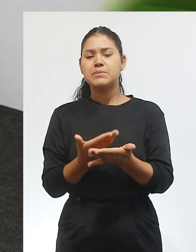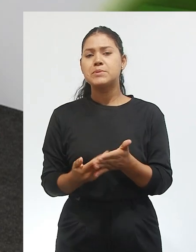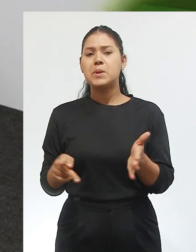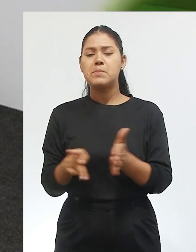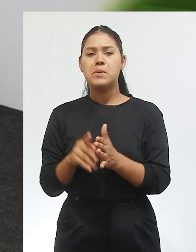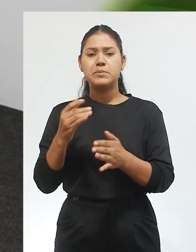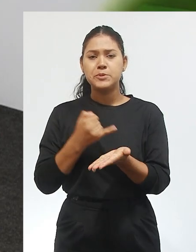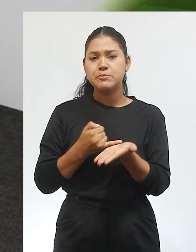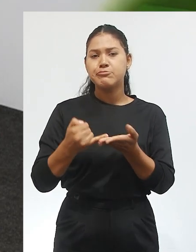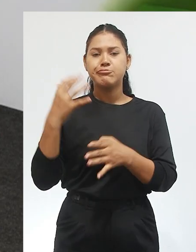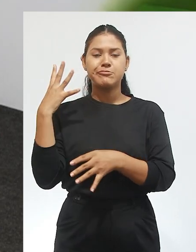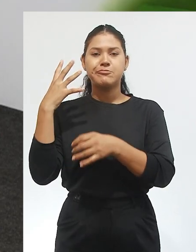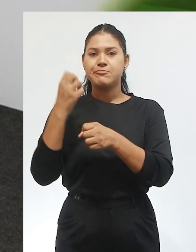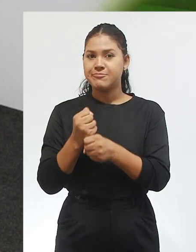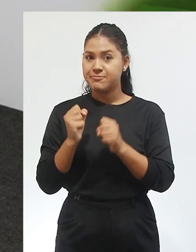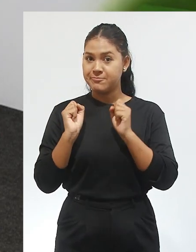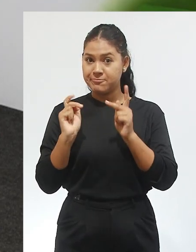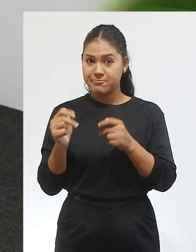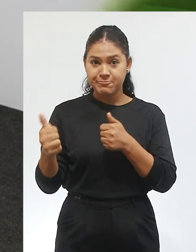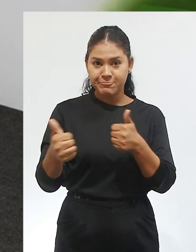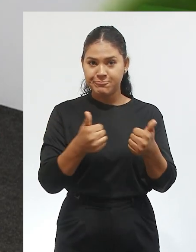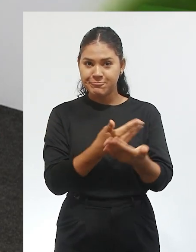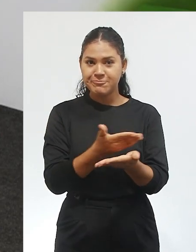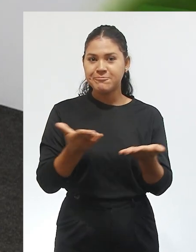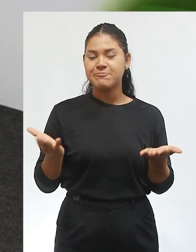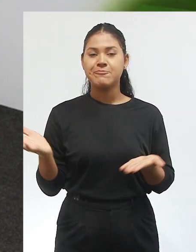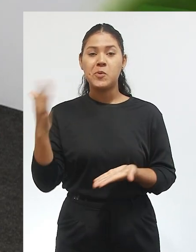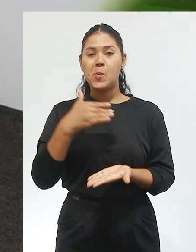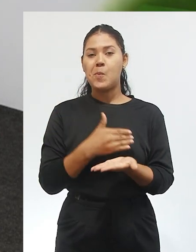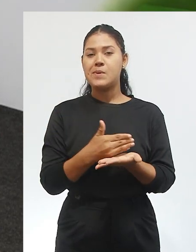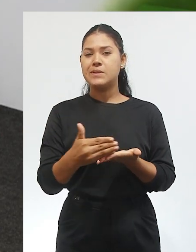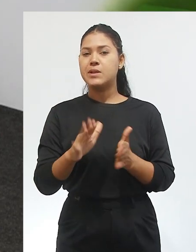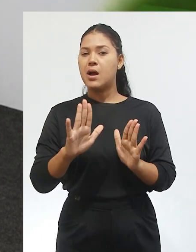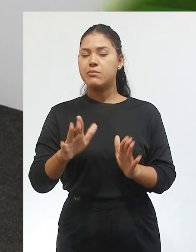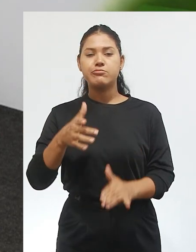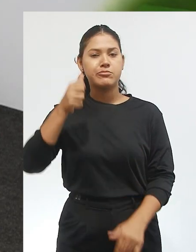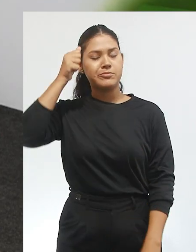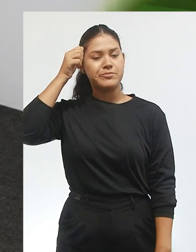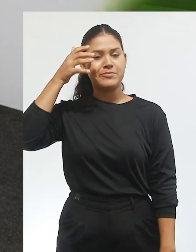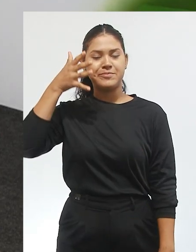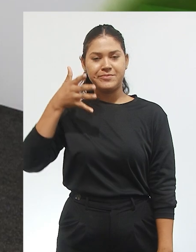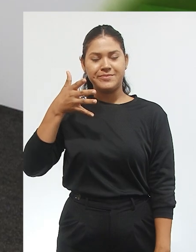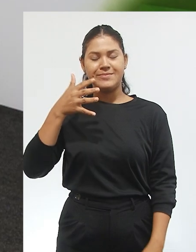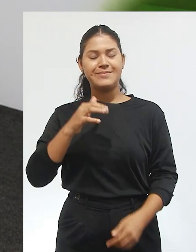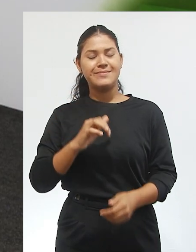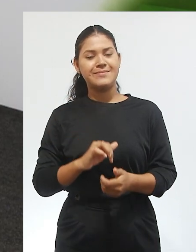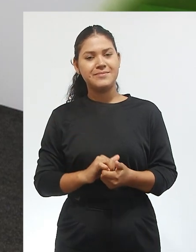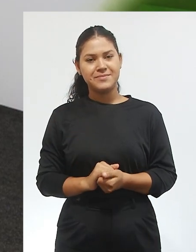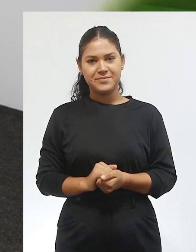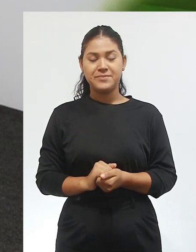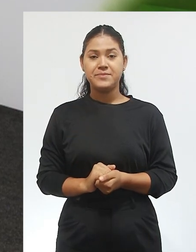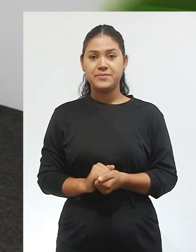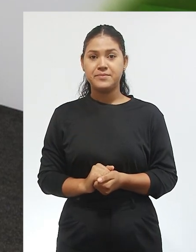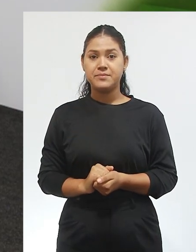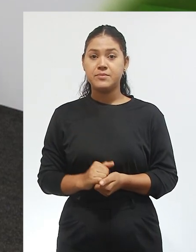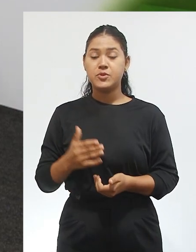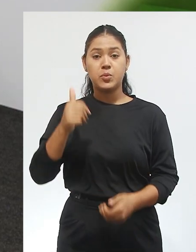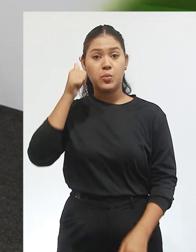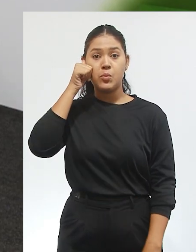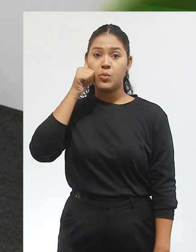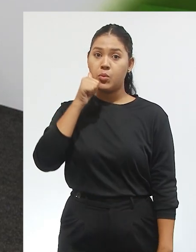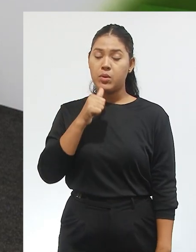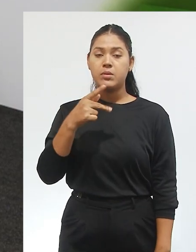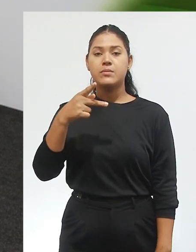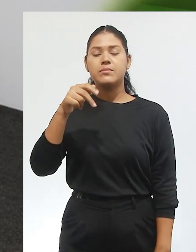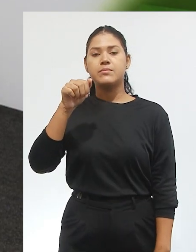à Contabilidade. Ok? Tudo jóia com vocês? Então vamos lá. Antes disso, vou fazer minha audiodescrição. Eu sou